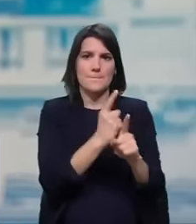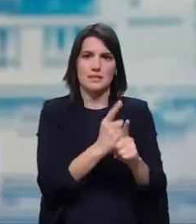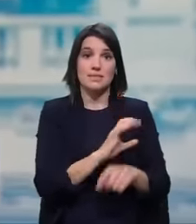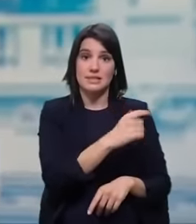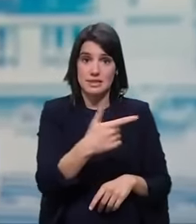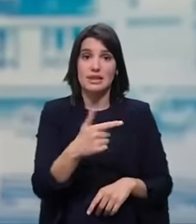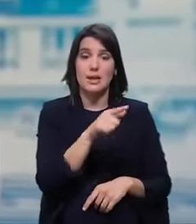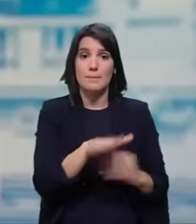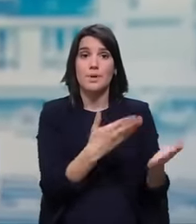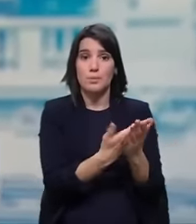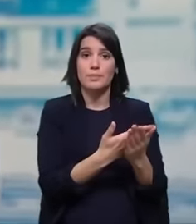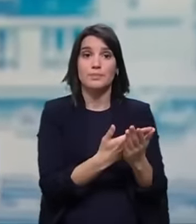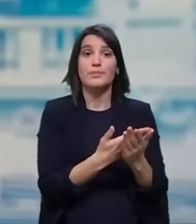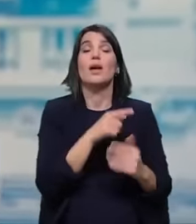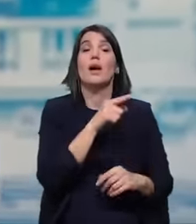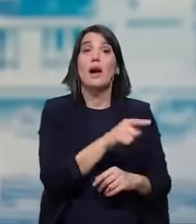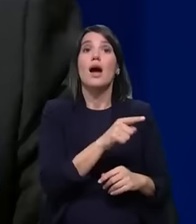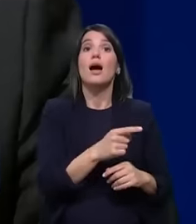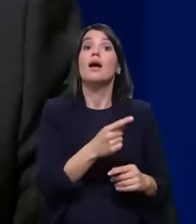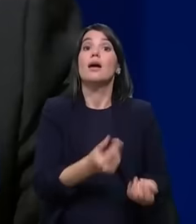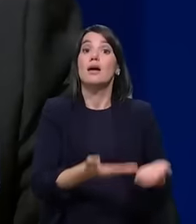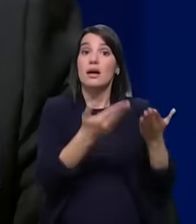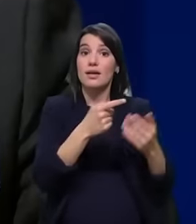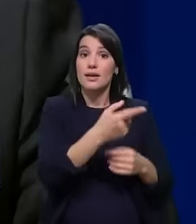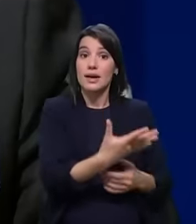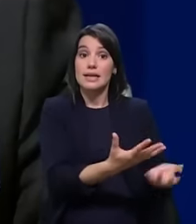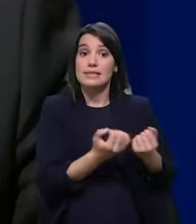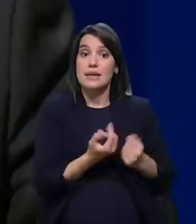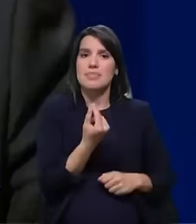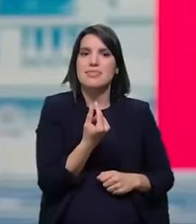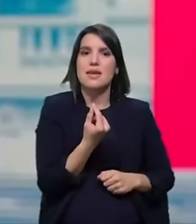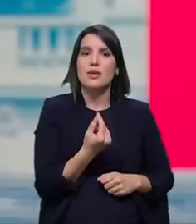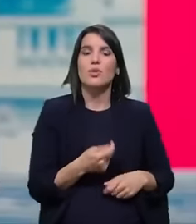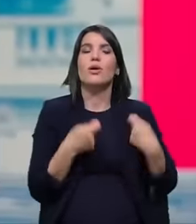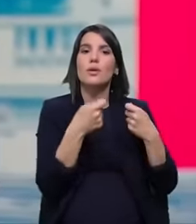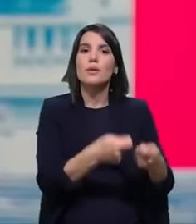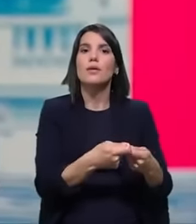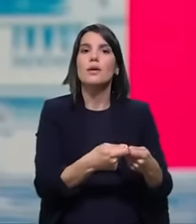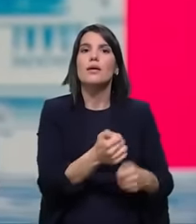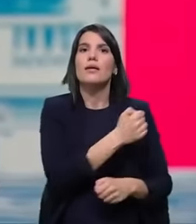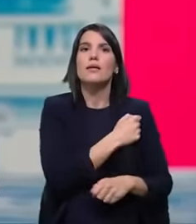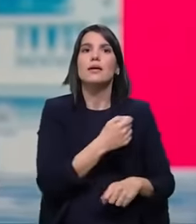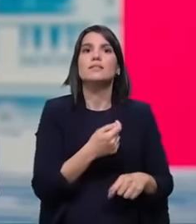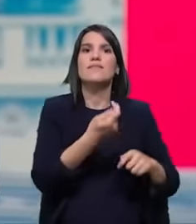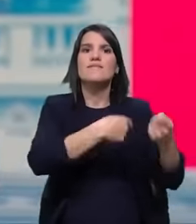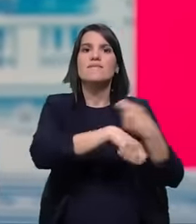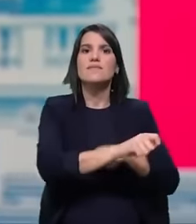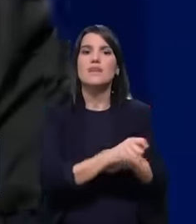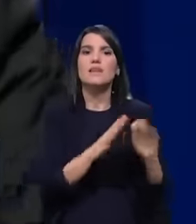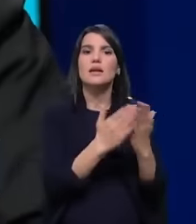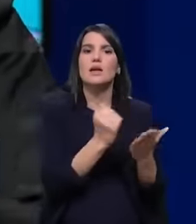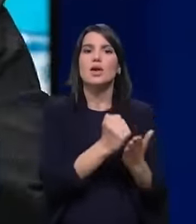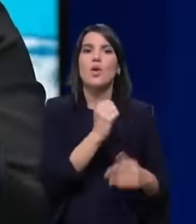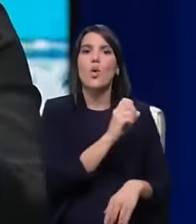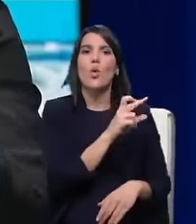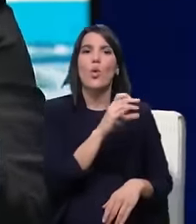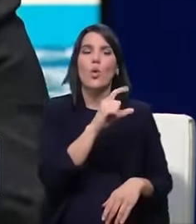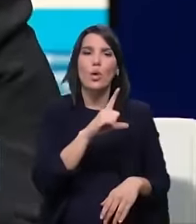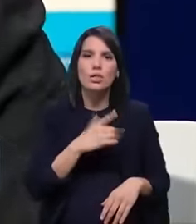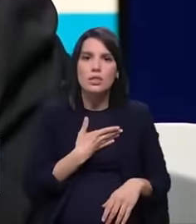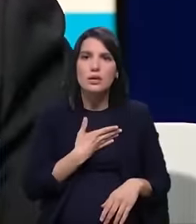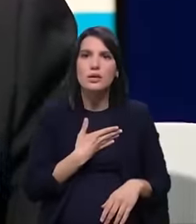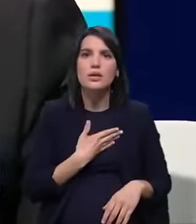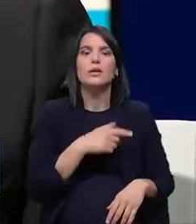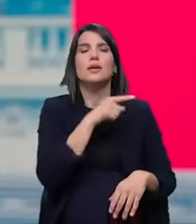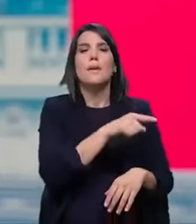tem propostas que defendem a especulação imobiliária e recebe dinheiro de especuladores imobiliários que ganham dinheiro com a venda de vistos qual gold. Qual é a nossa proposta de defender a